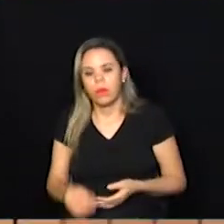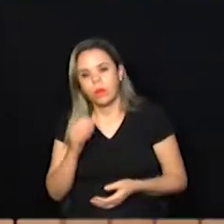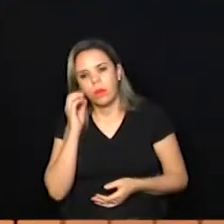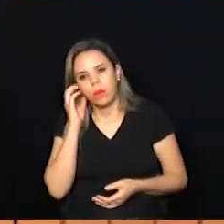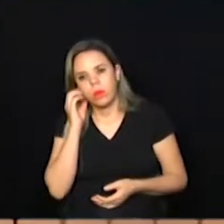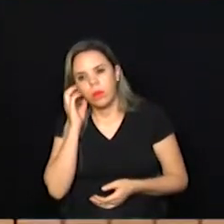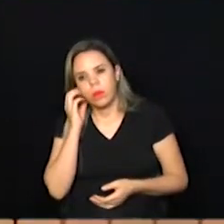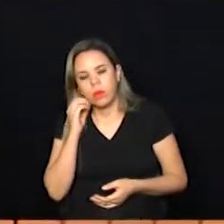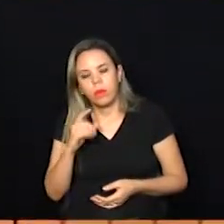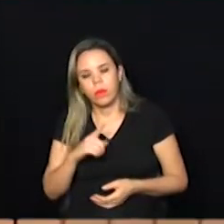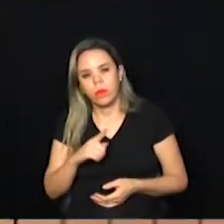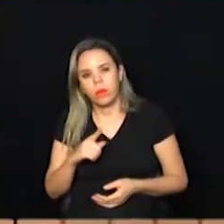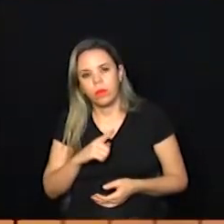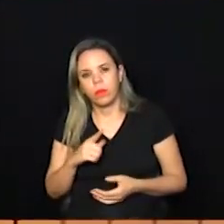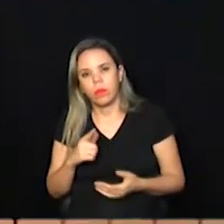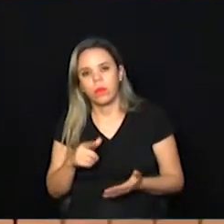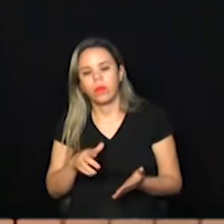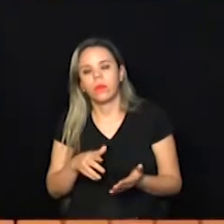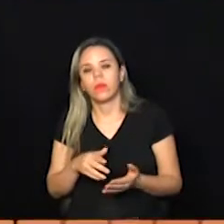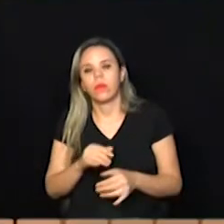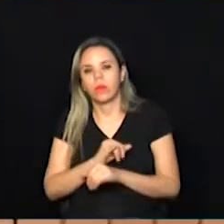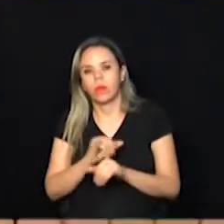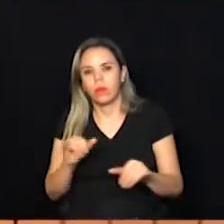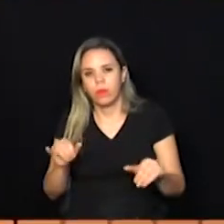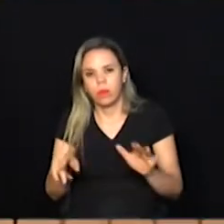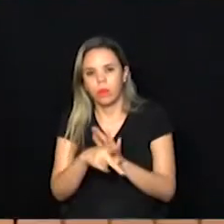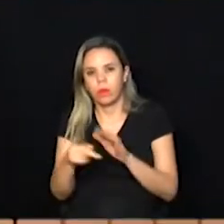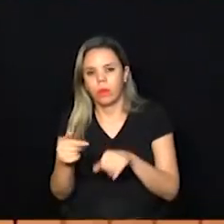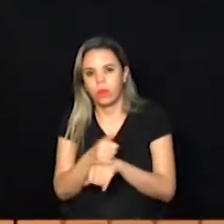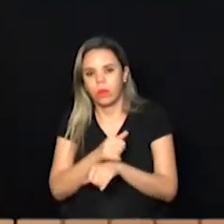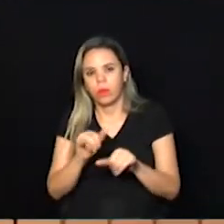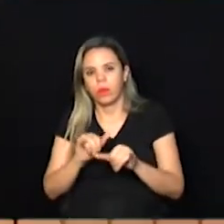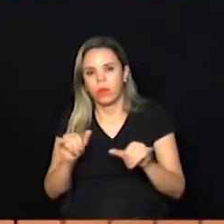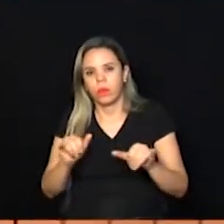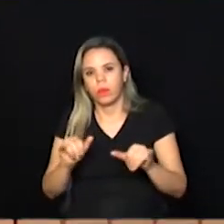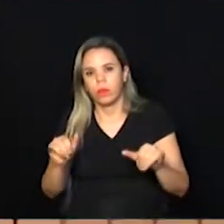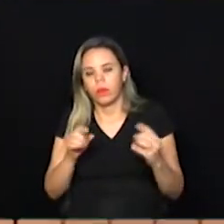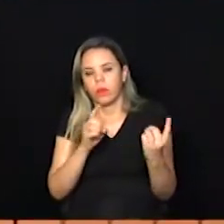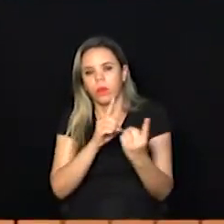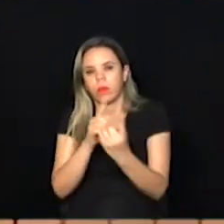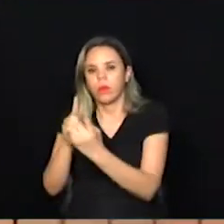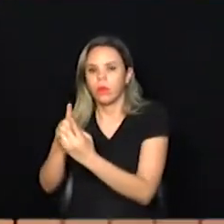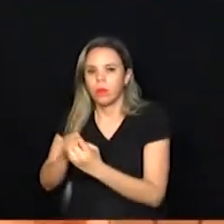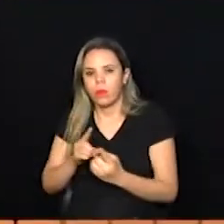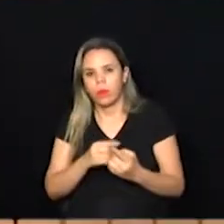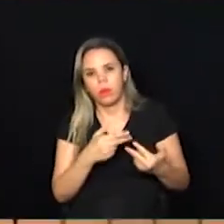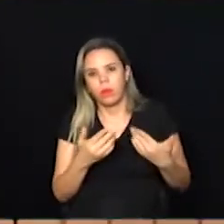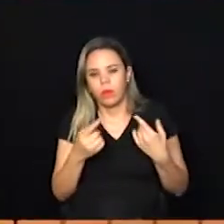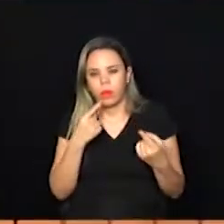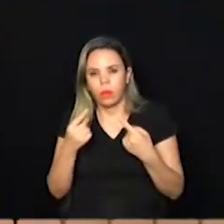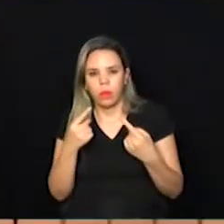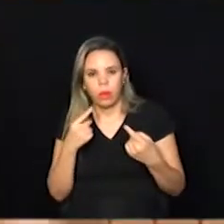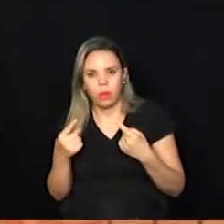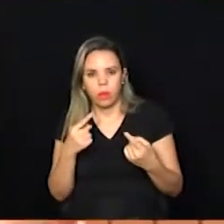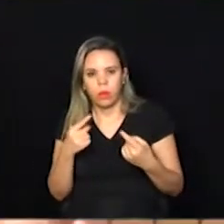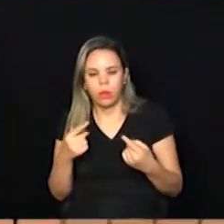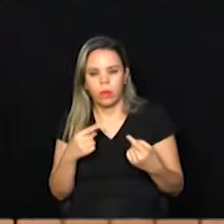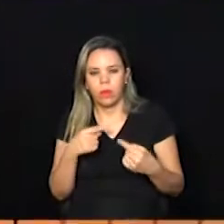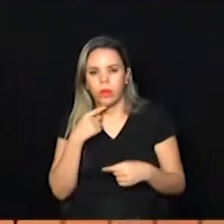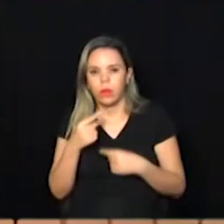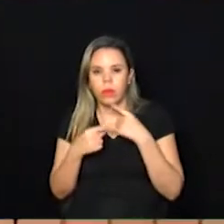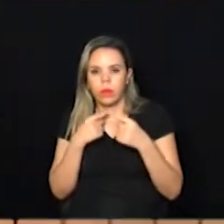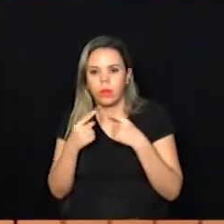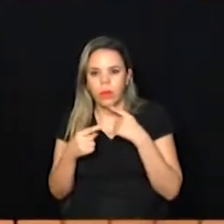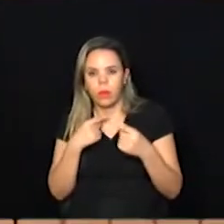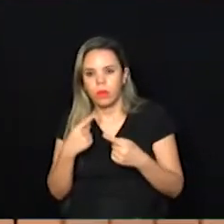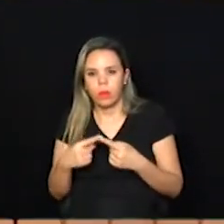ter publicidade específica, divulgando os serviços, né, dialogando com essas dúvidas,